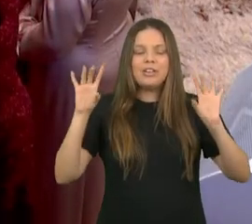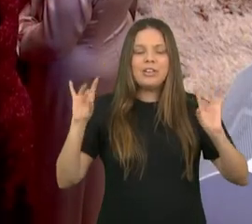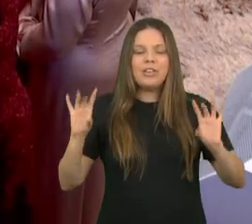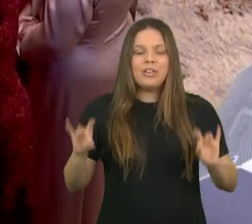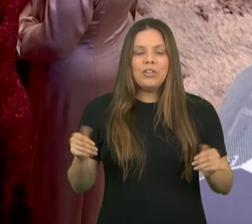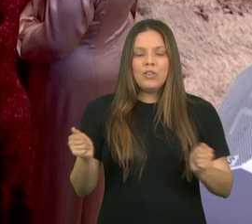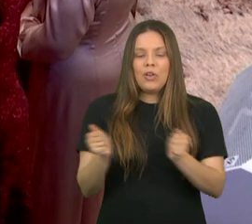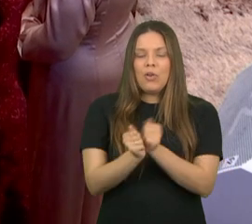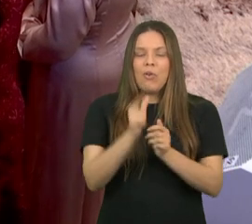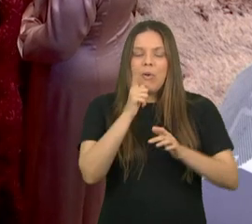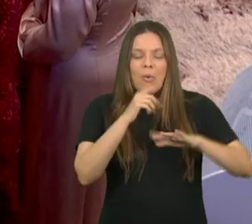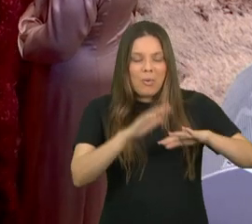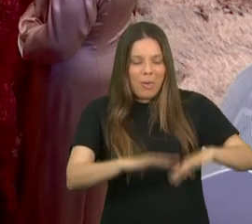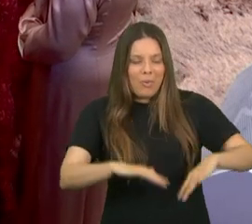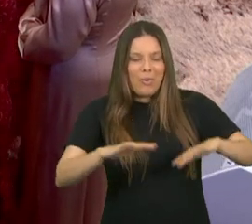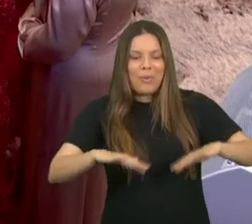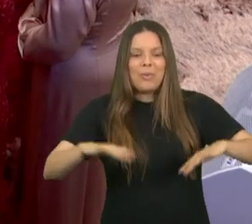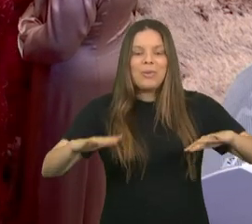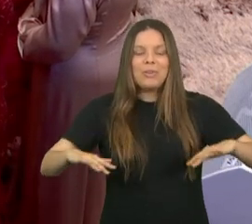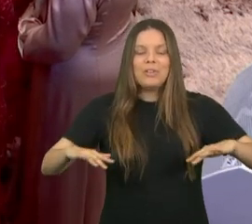às águas.